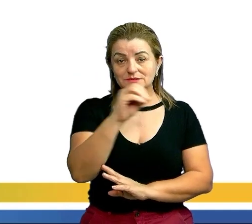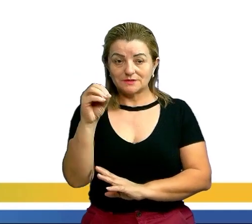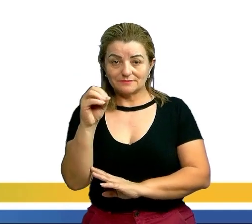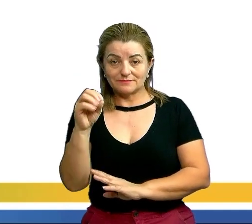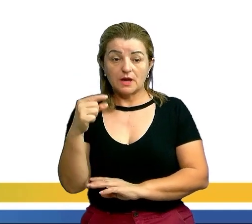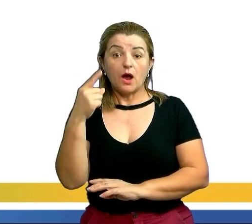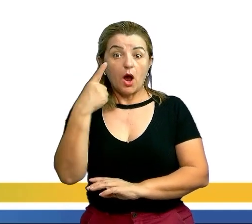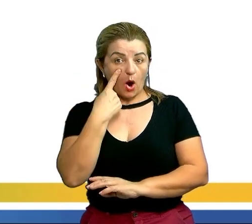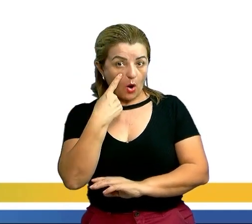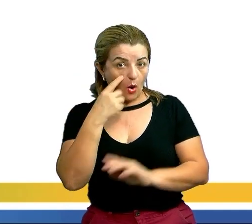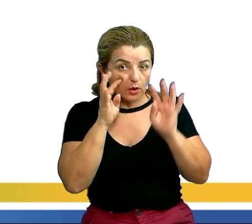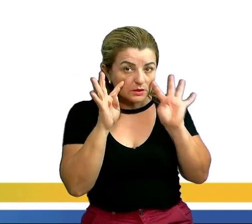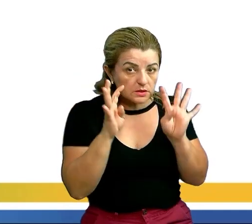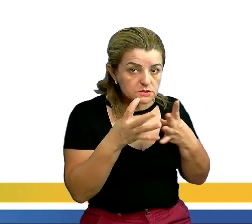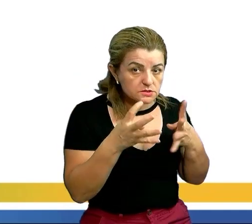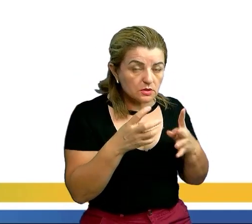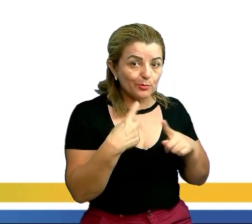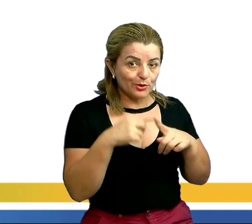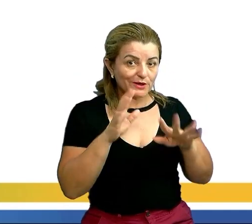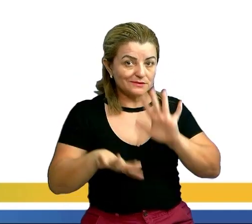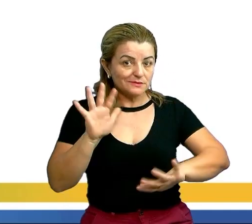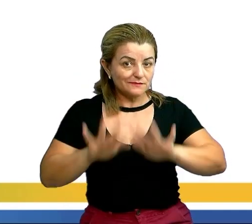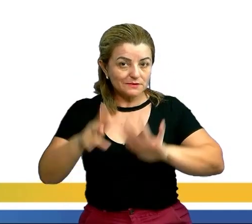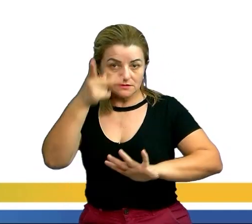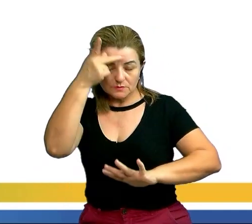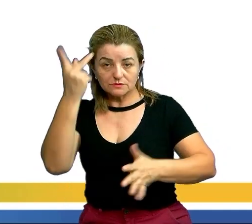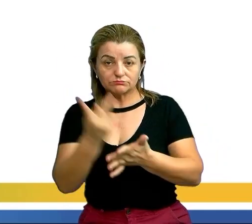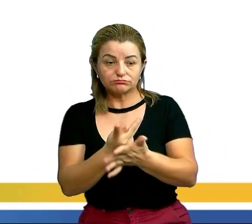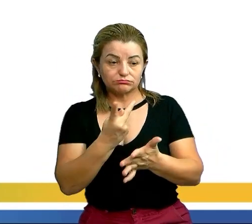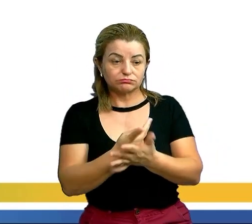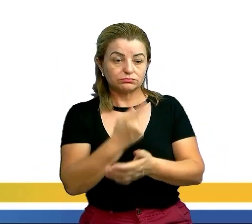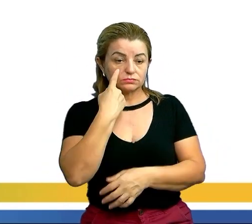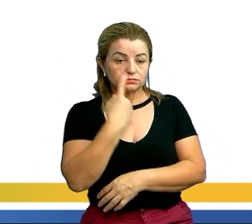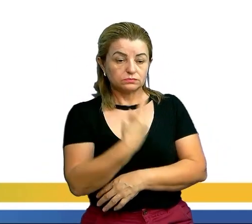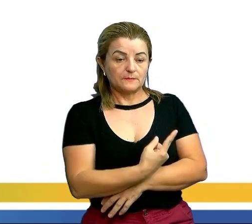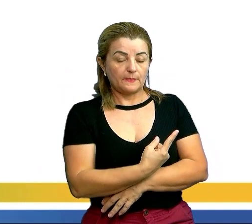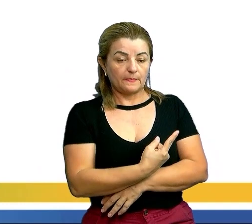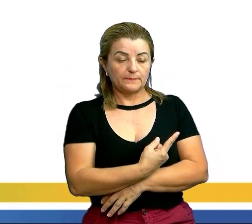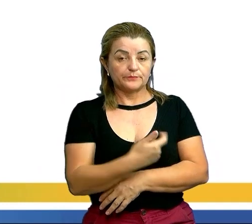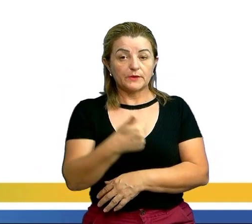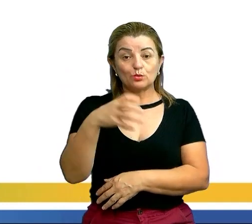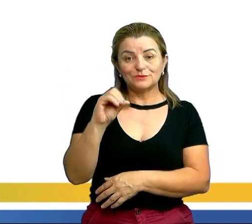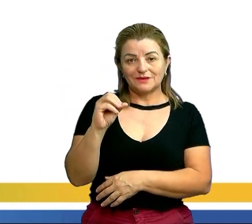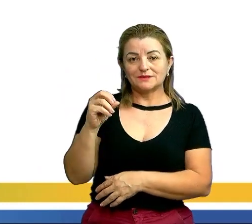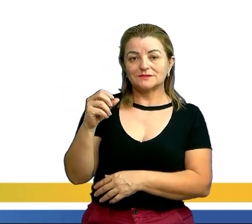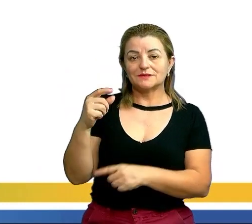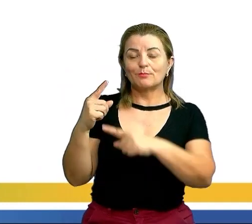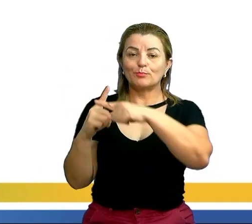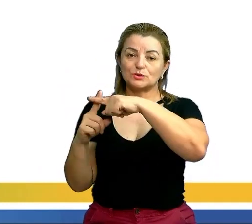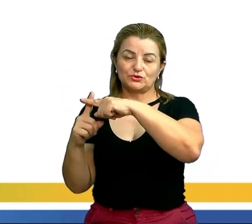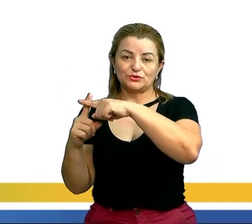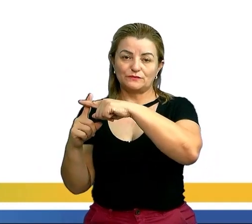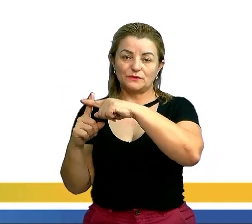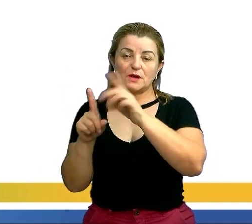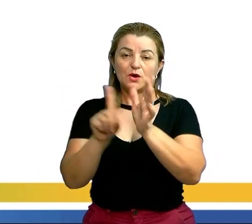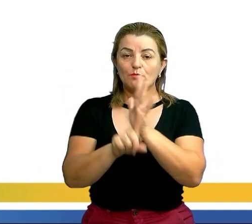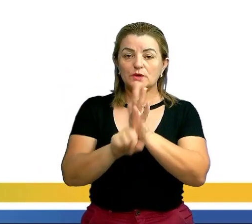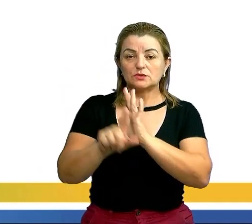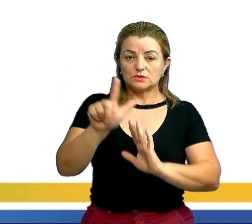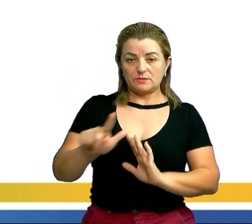gente erra. Todo número negativo elevado ao expoente π é positivo, mas aqui o 10 é positivo, tá? O menos só